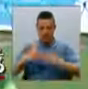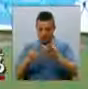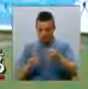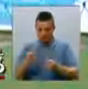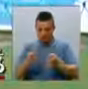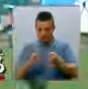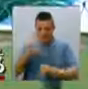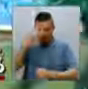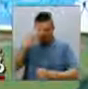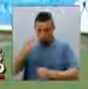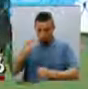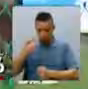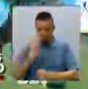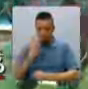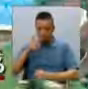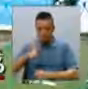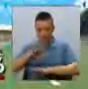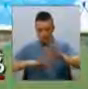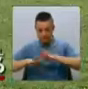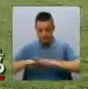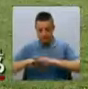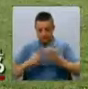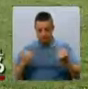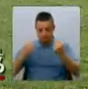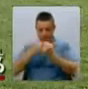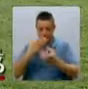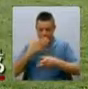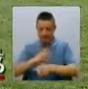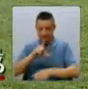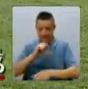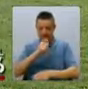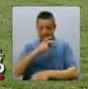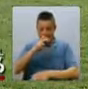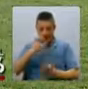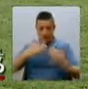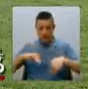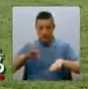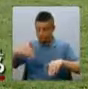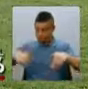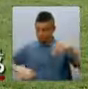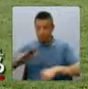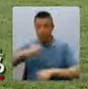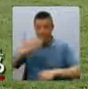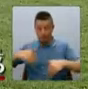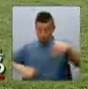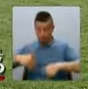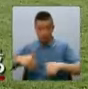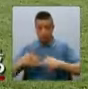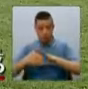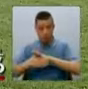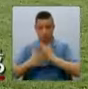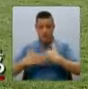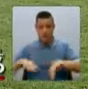Vitória de passa por repetir o que a equipa fez no último encontro da taça da Liga até sofrer o primeir GO temos que fazer